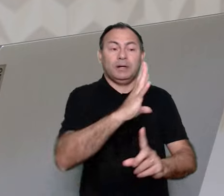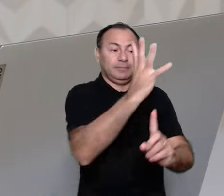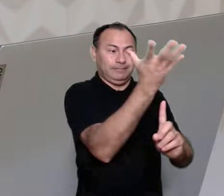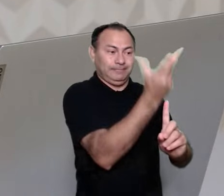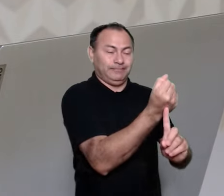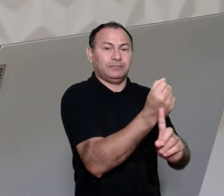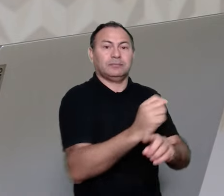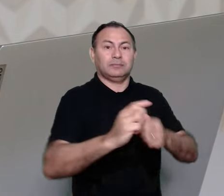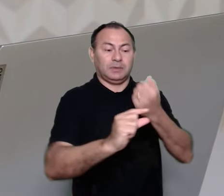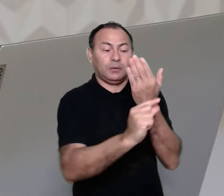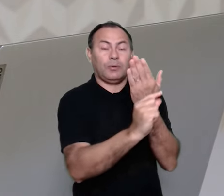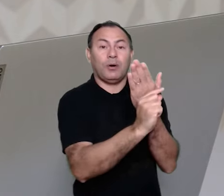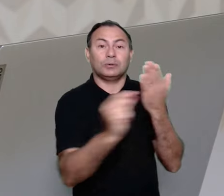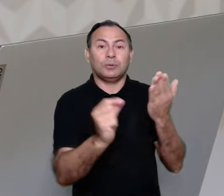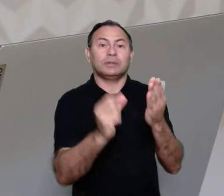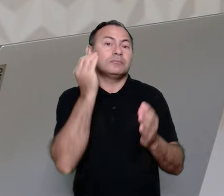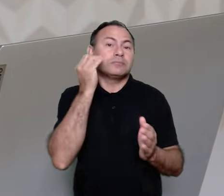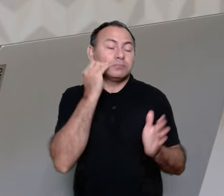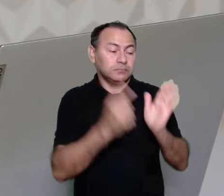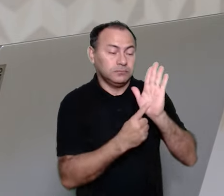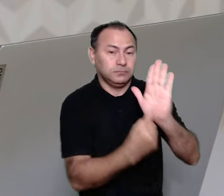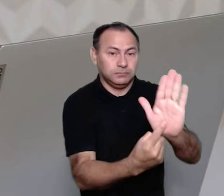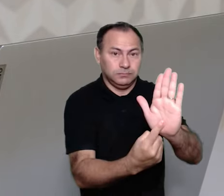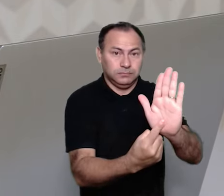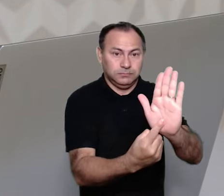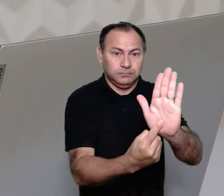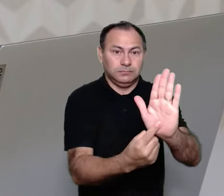arte, cujos autores tentaram então